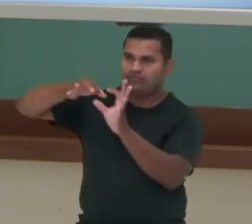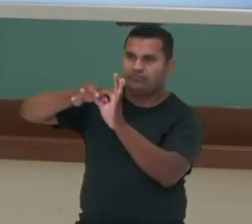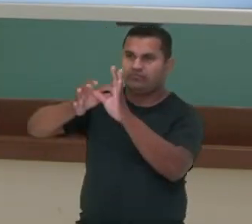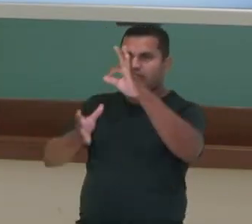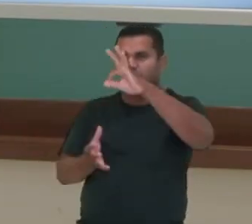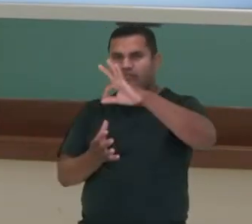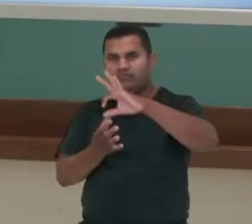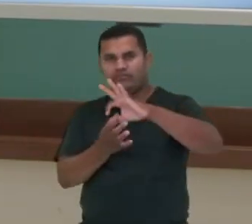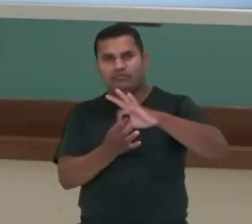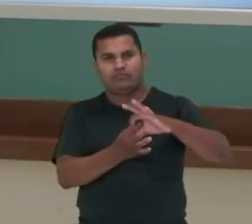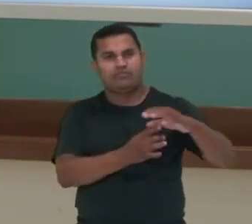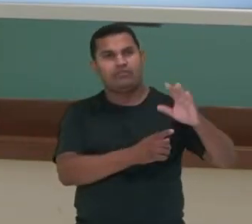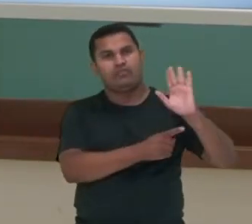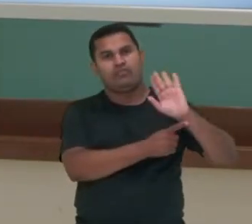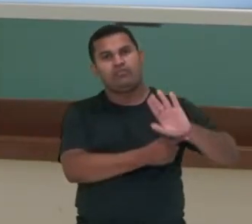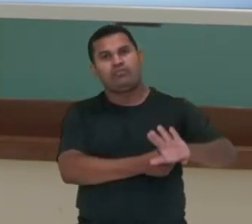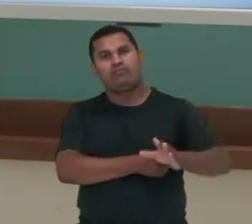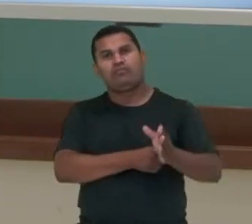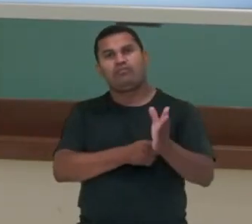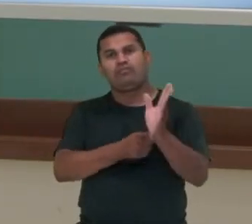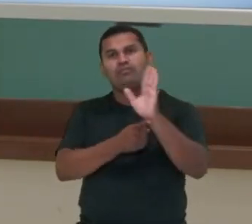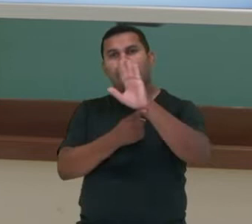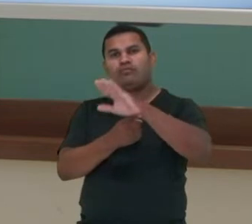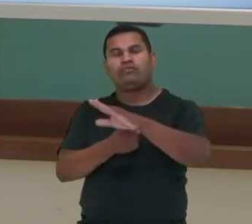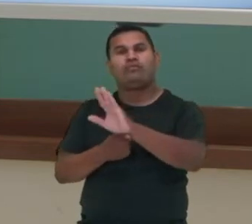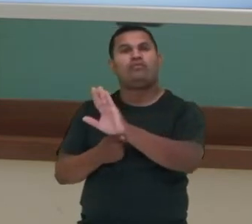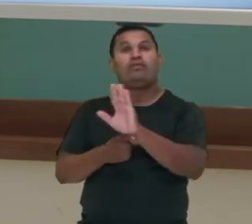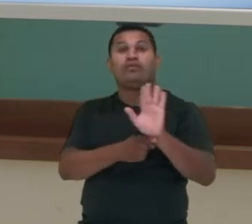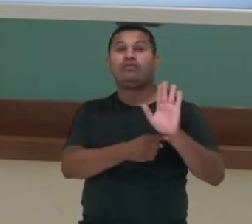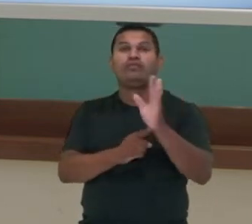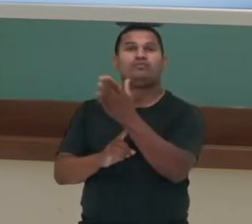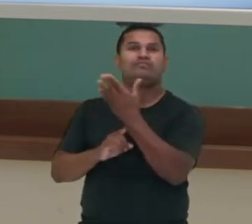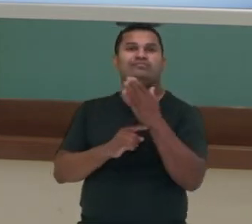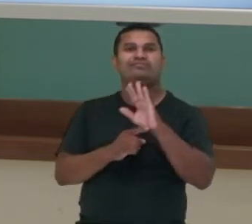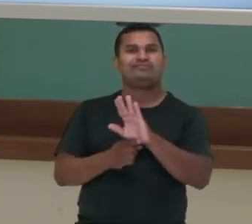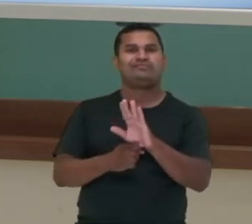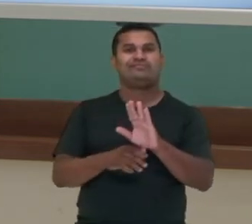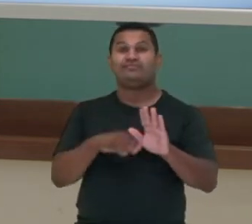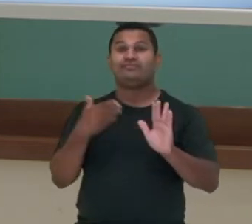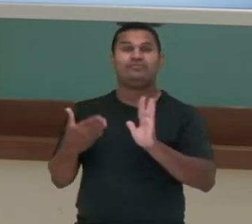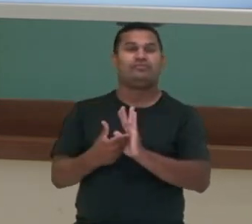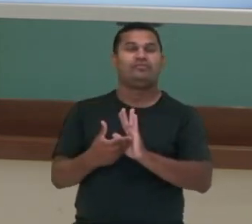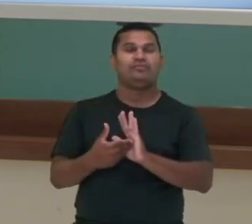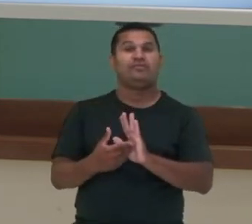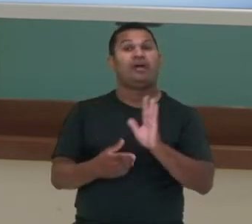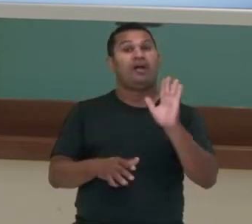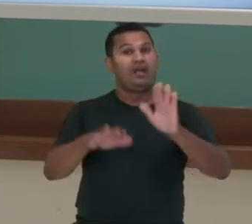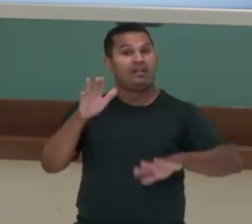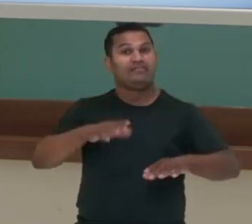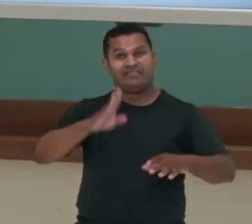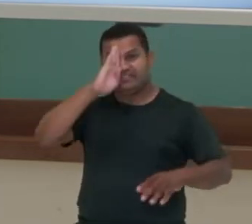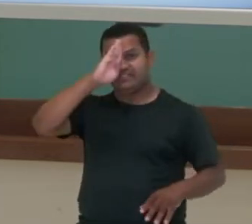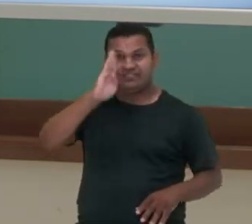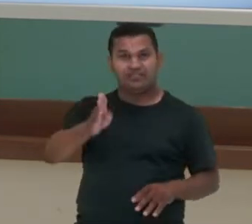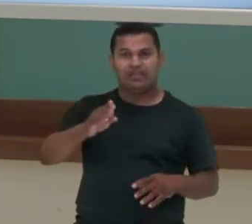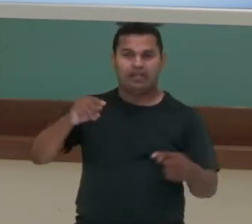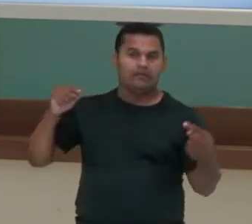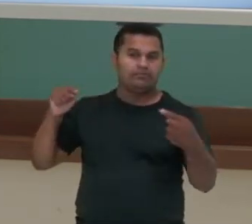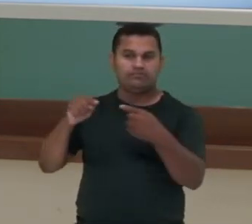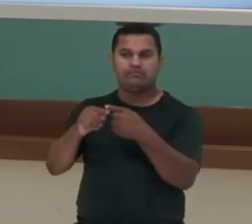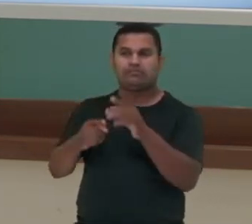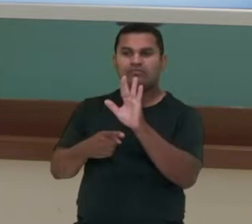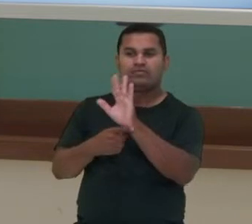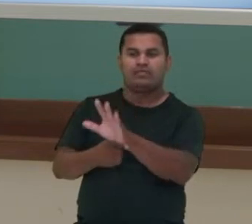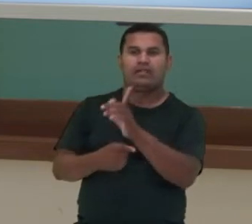depender um do outro, direta ou indiretamente, e também vão depender dessas características naturais, como a